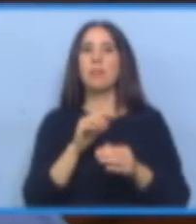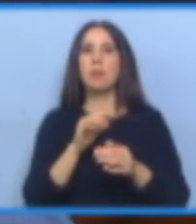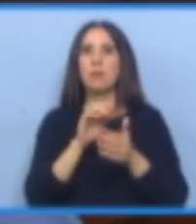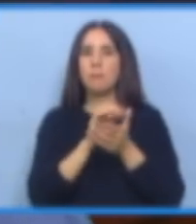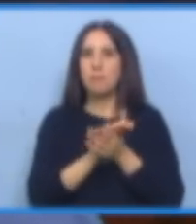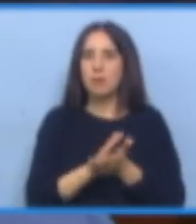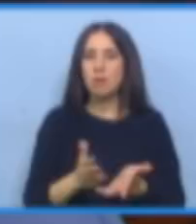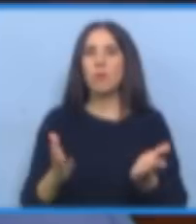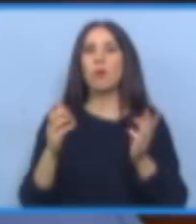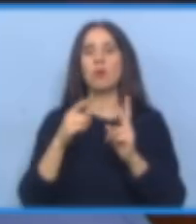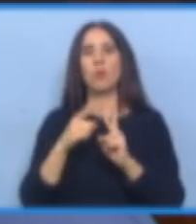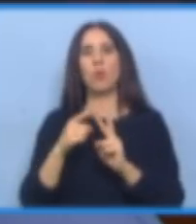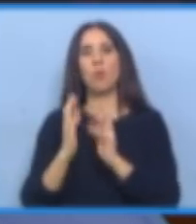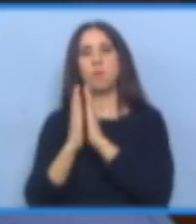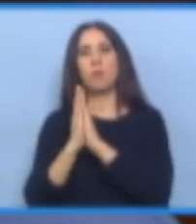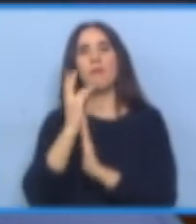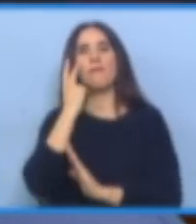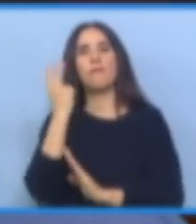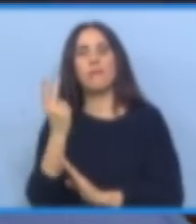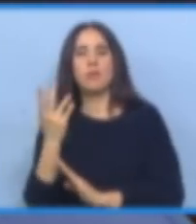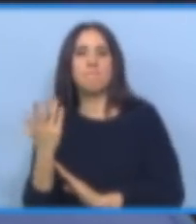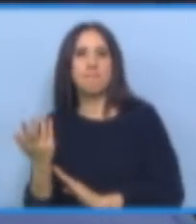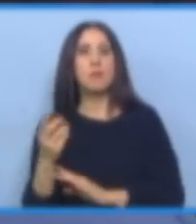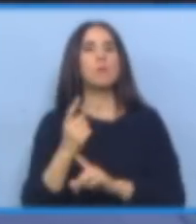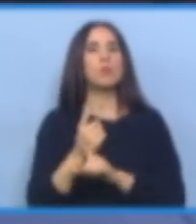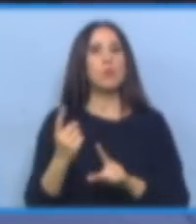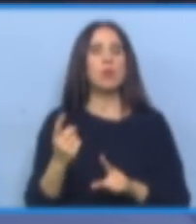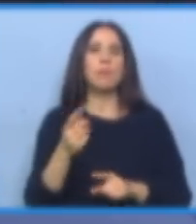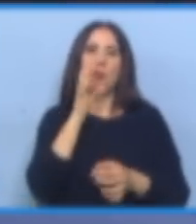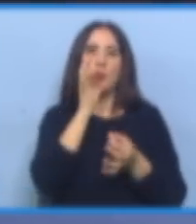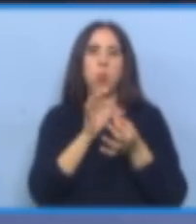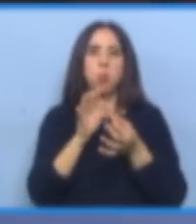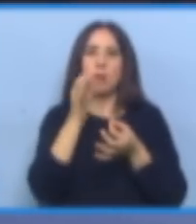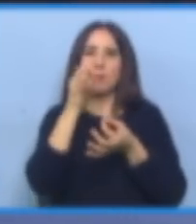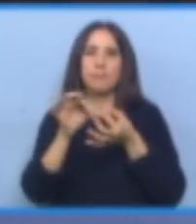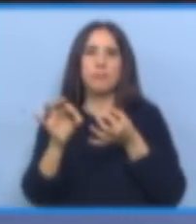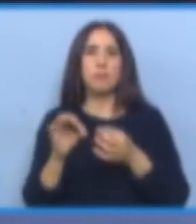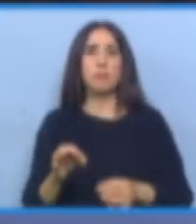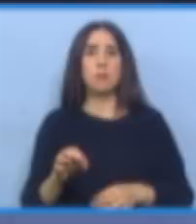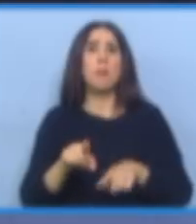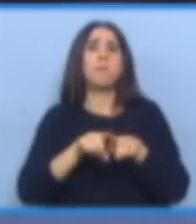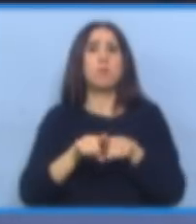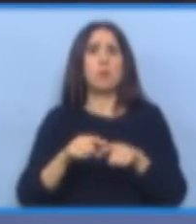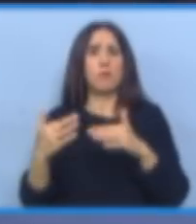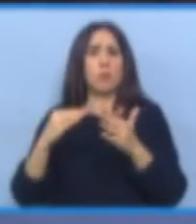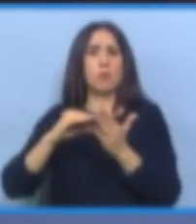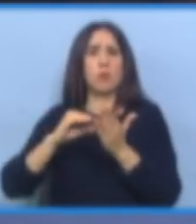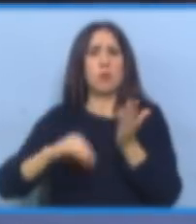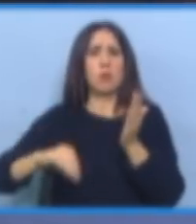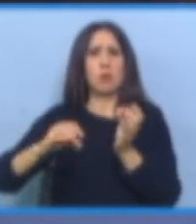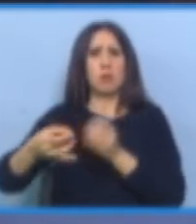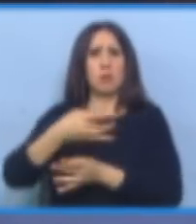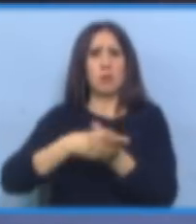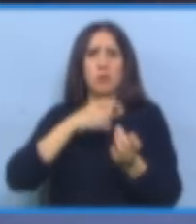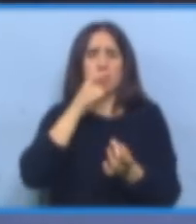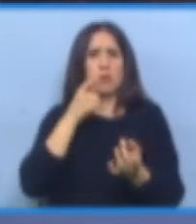religiosa, seja... Porque é tudo muito transitório, muito passageiro. Seja na política, nos contratos de futebol, nos contratos de futebol.